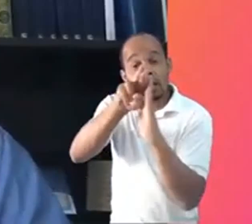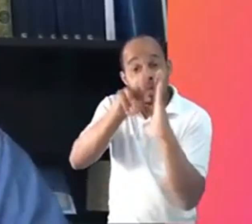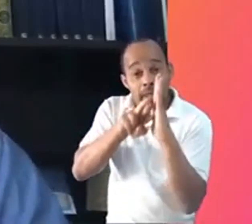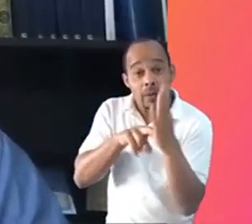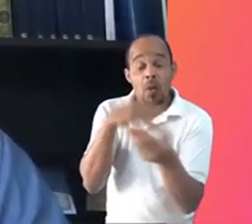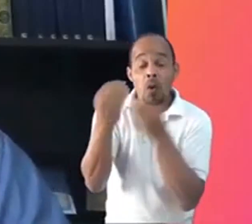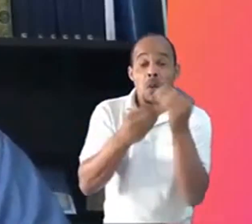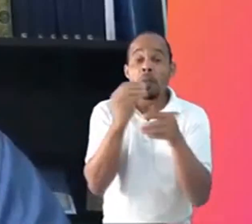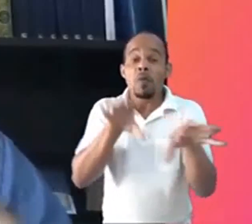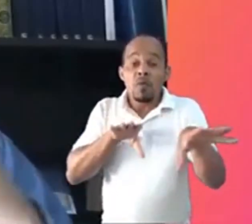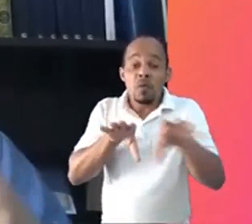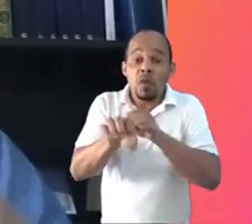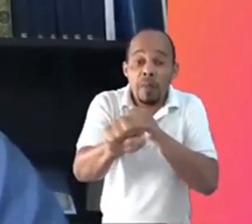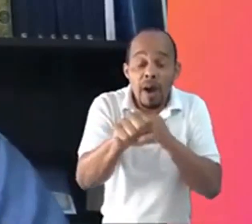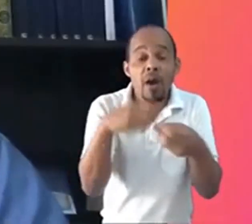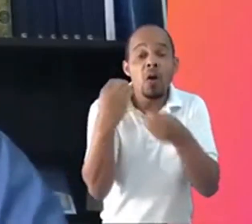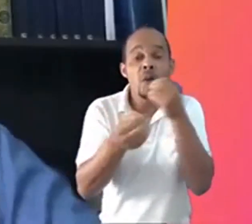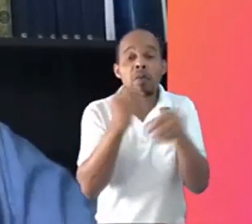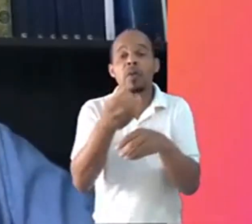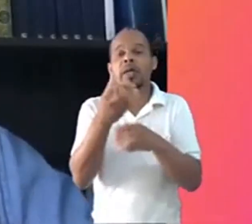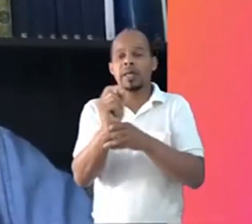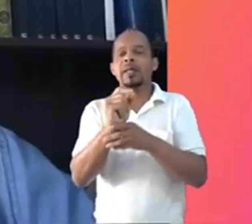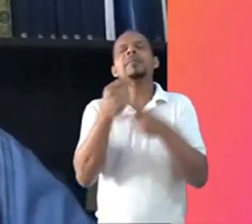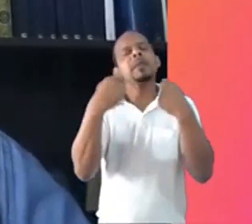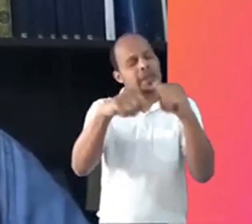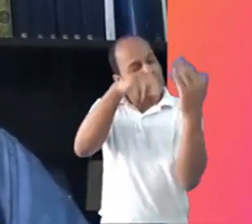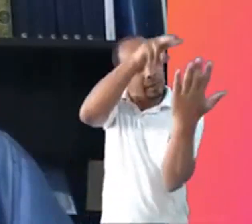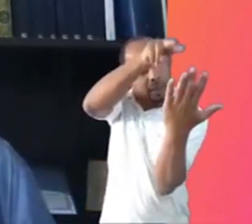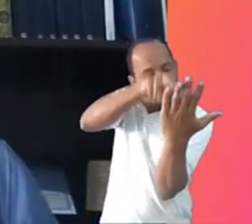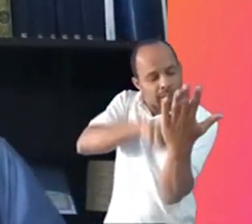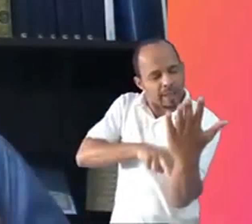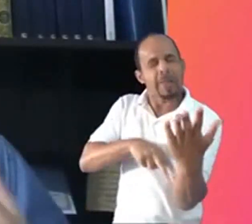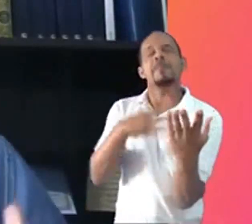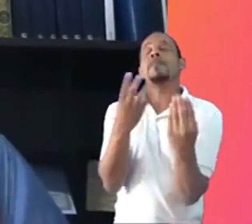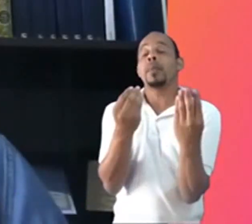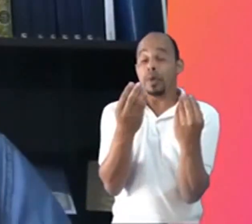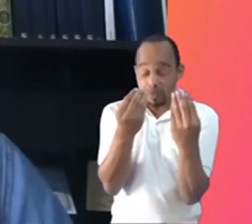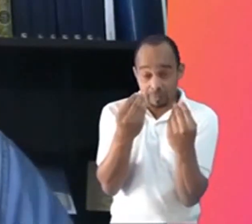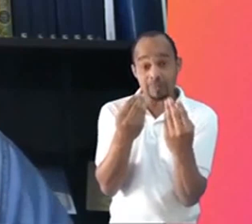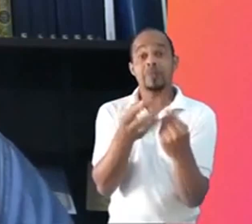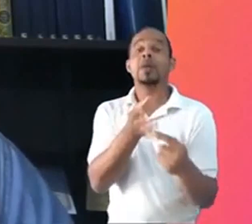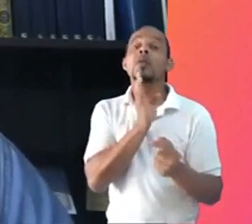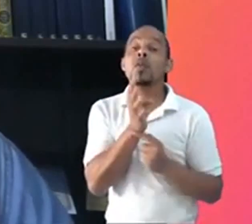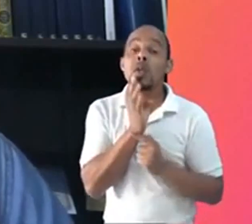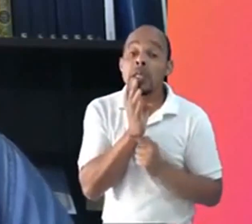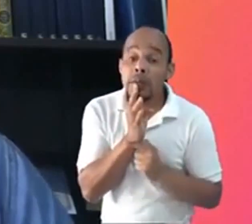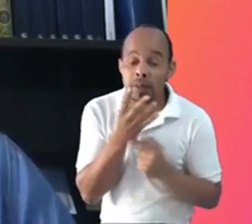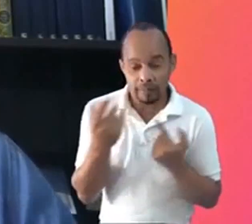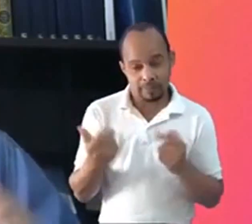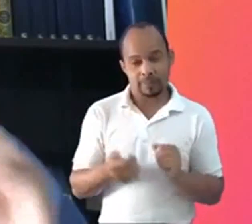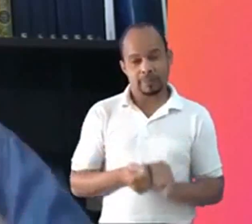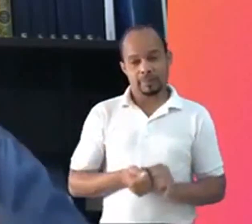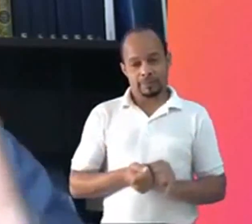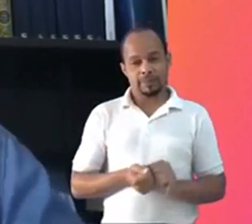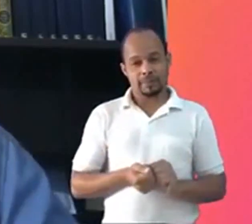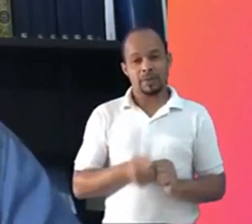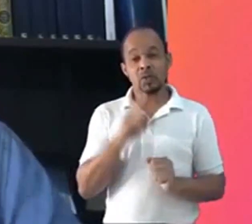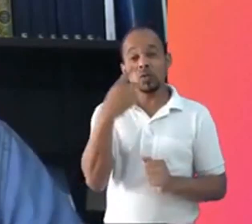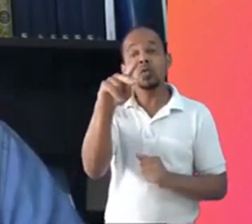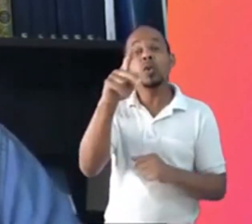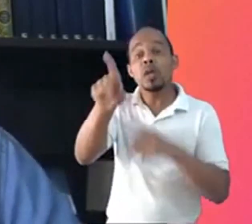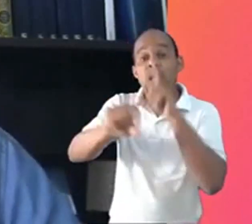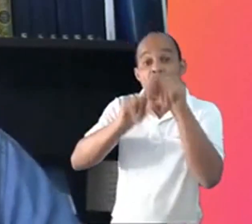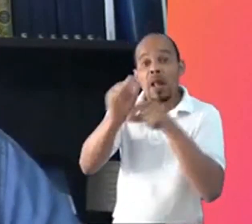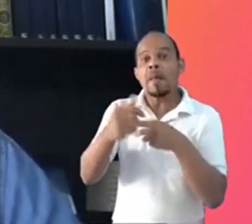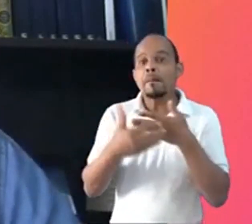regras para você se graduar, o regimento geral dos cursos, coloca o regimento debaixo do braço, joga com o regulamento lá. Né?